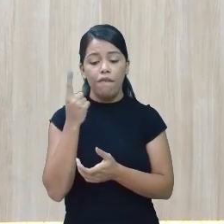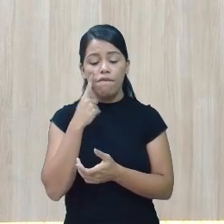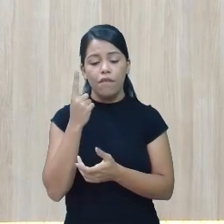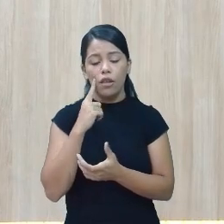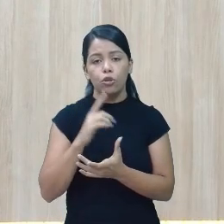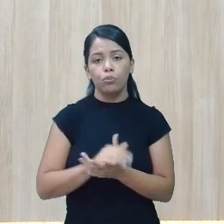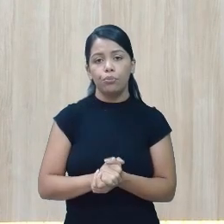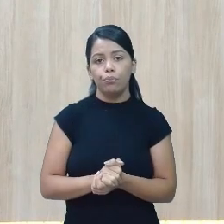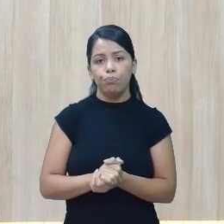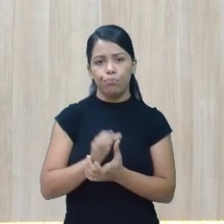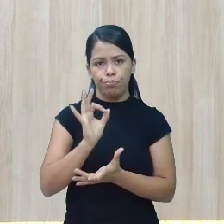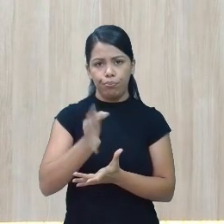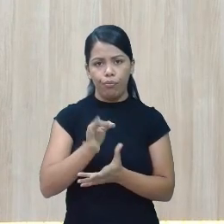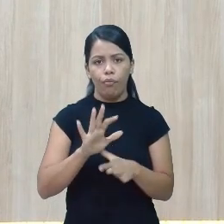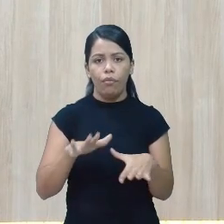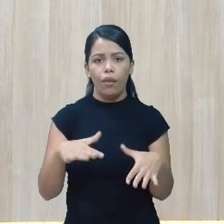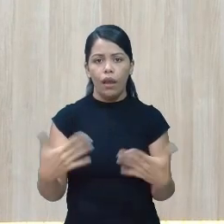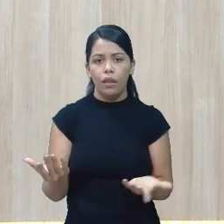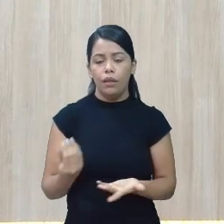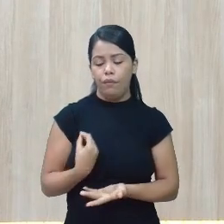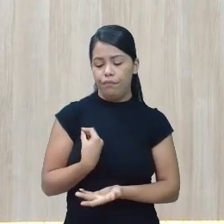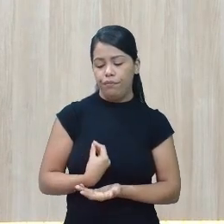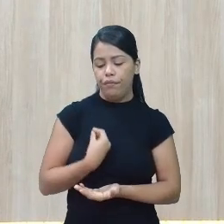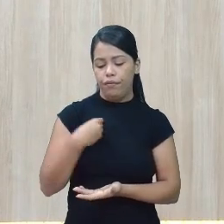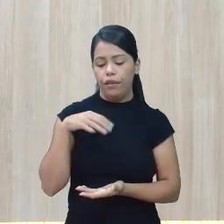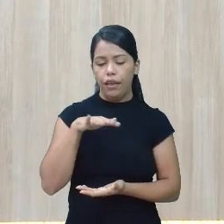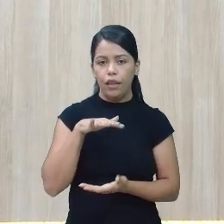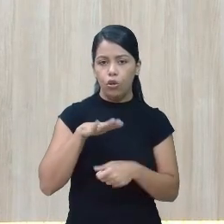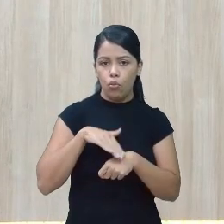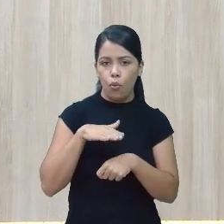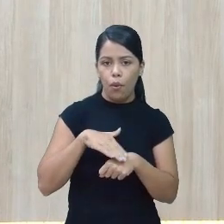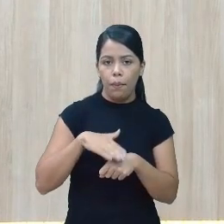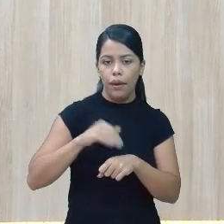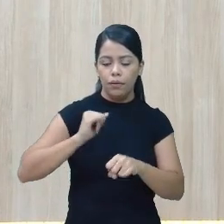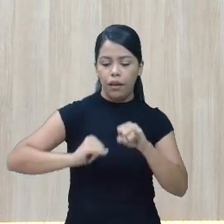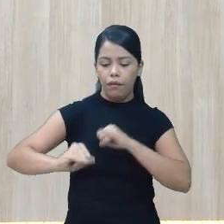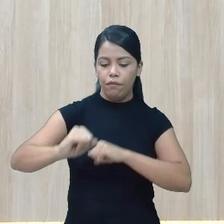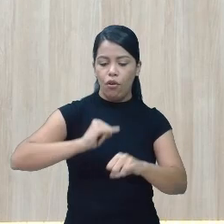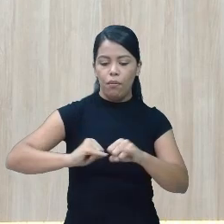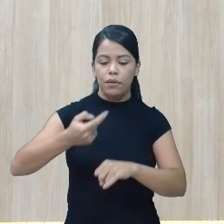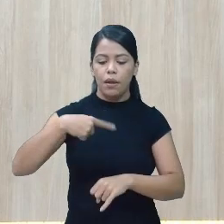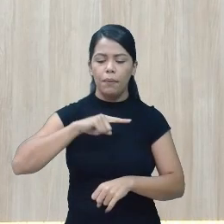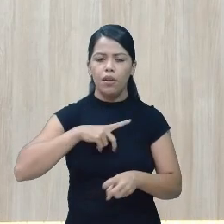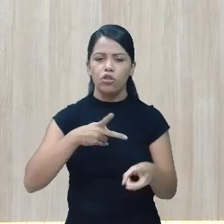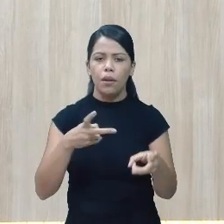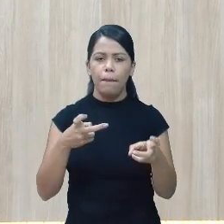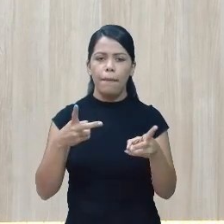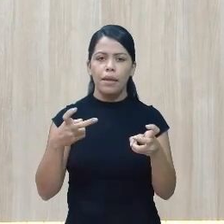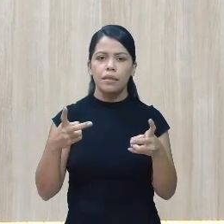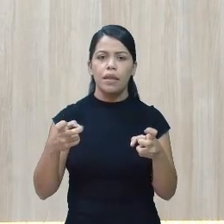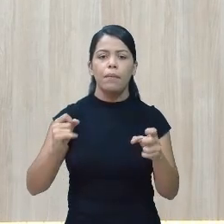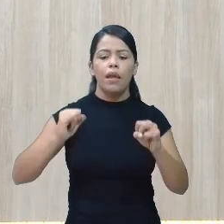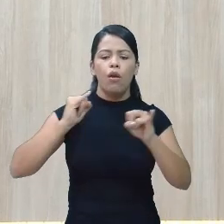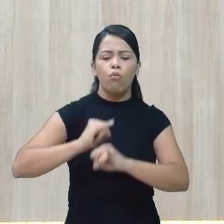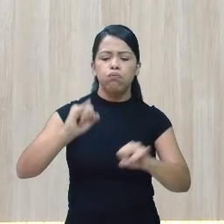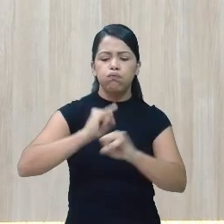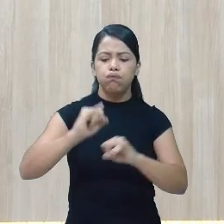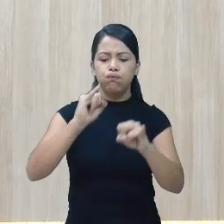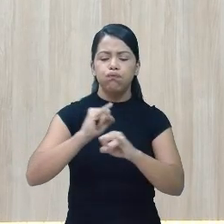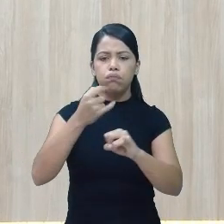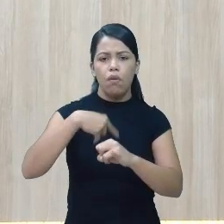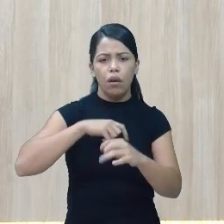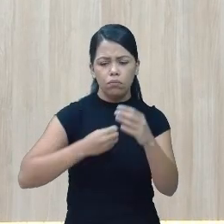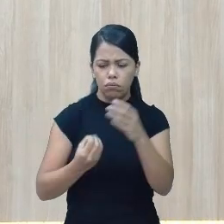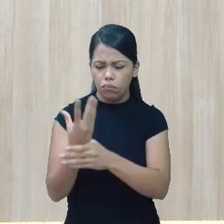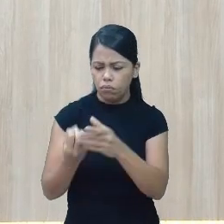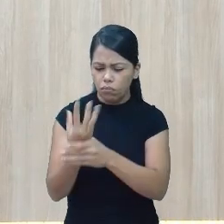de viver na era da informação para a gente perceber o quanto de informação a gente gera todos os dias,